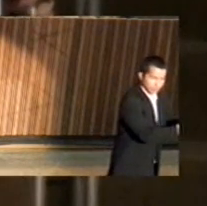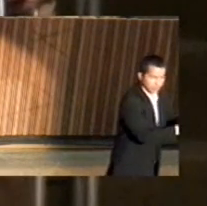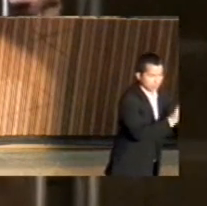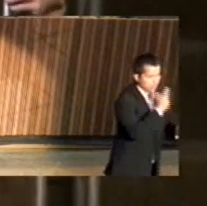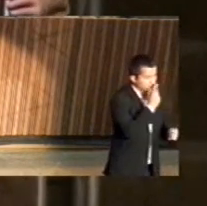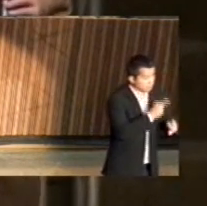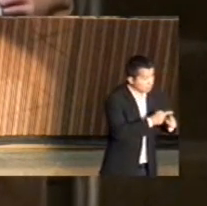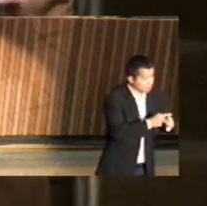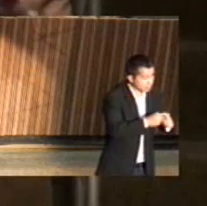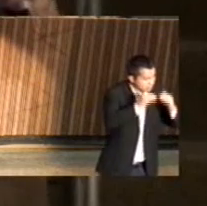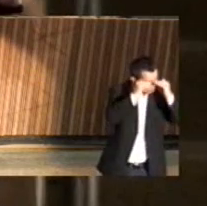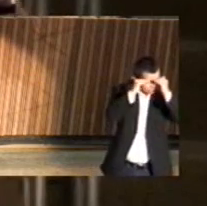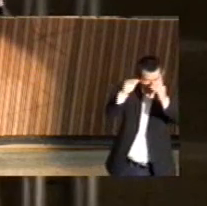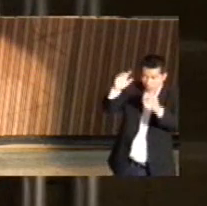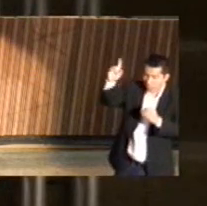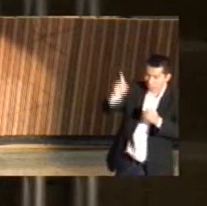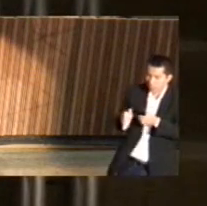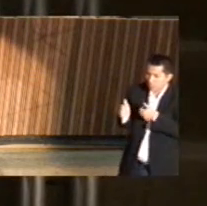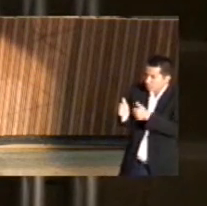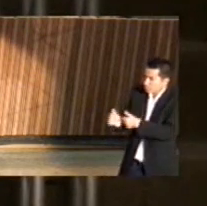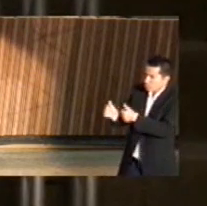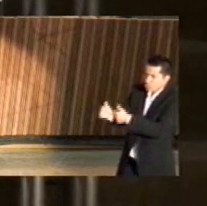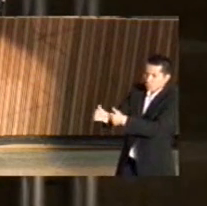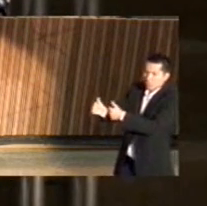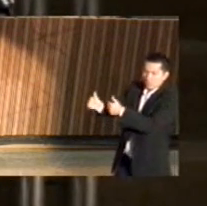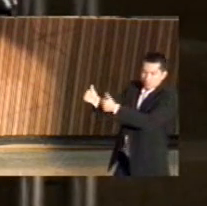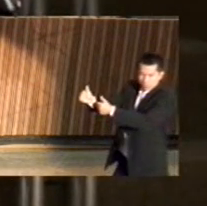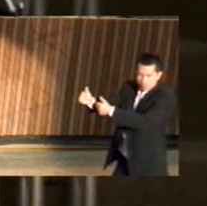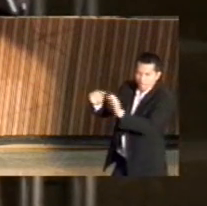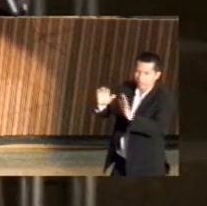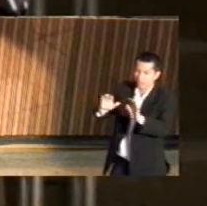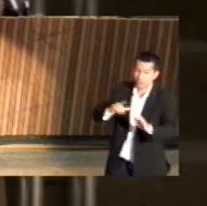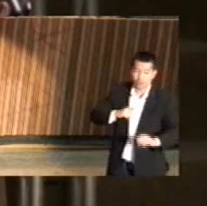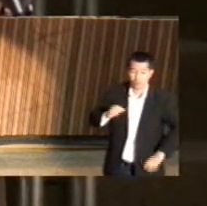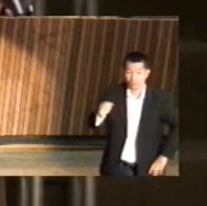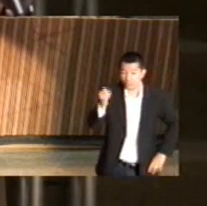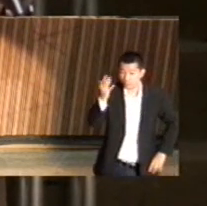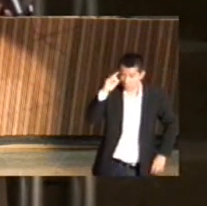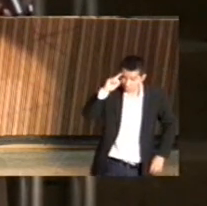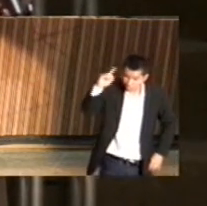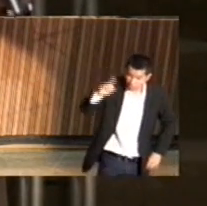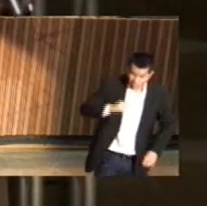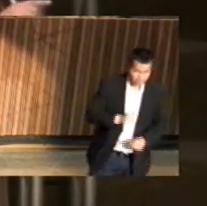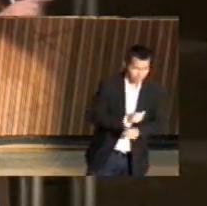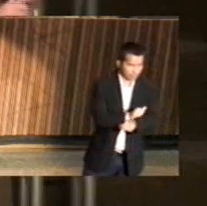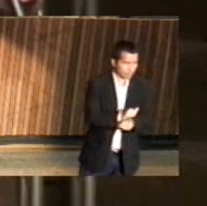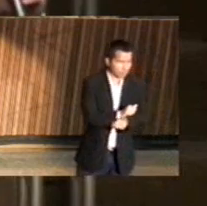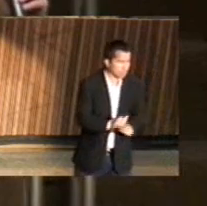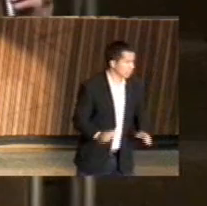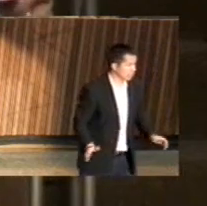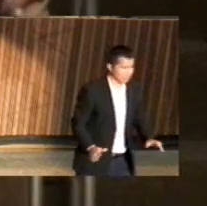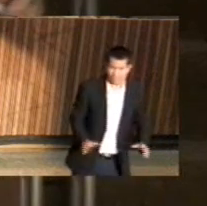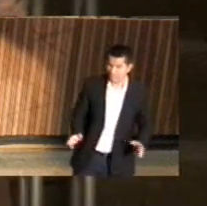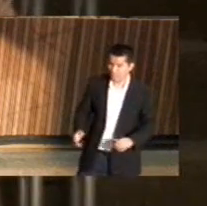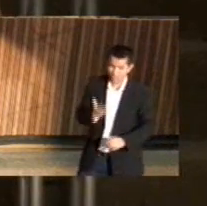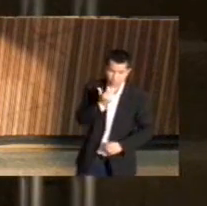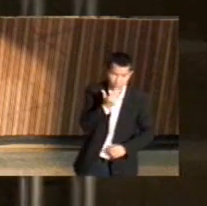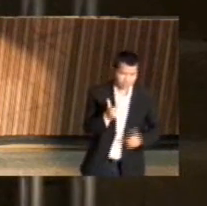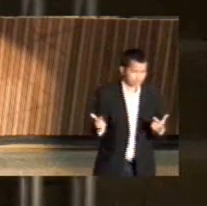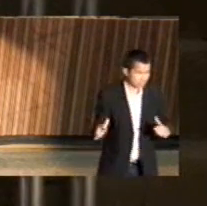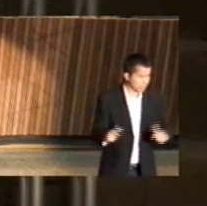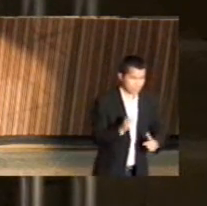não passou no teste. E sabe o que ele fez? A hora que a coisa ficou preta, ele correu para o Egito. E não era esse o propósito